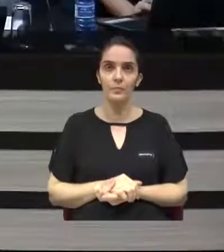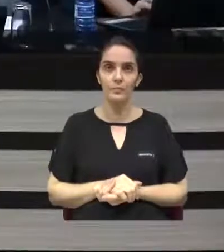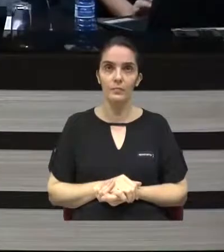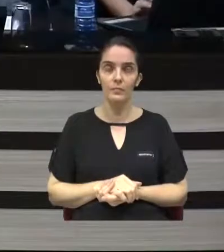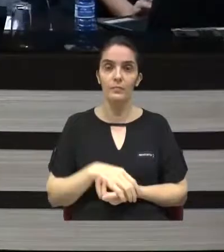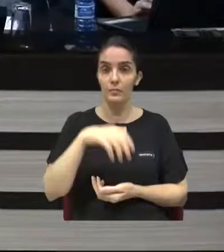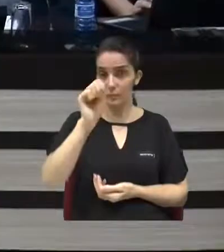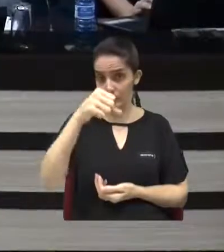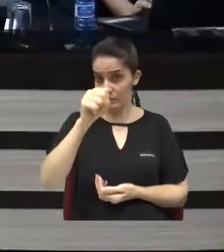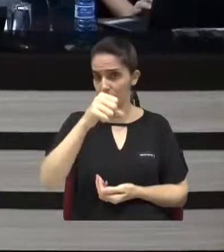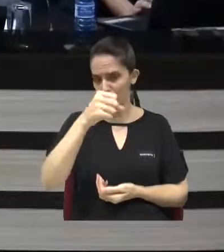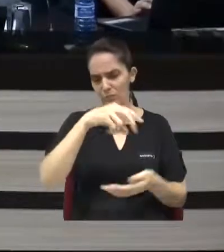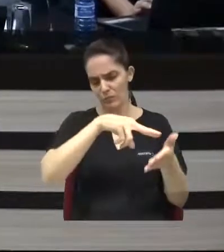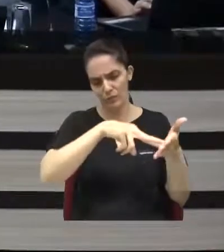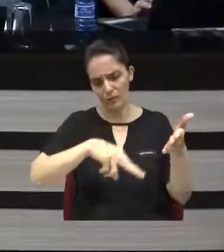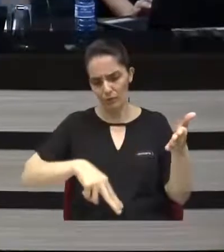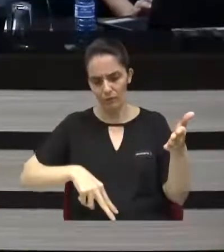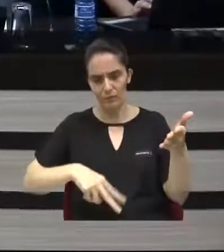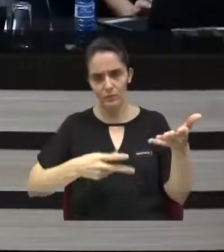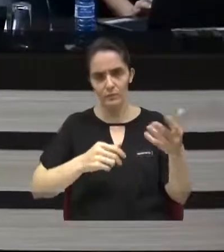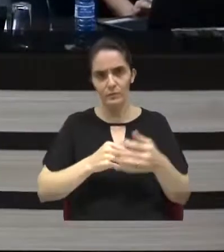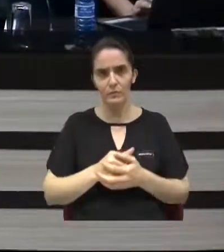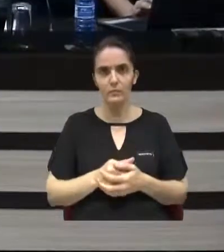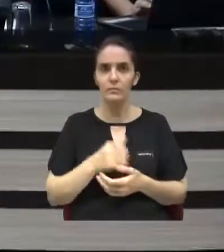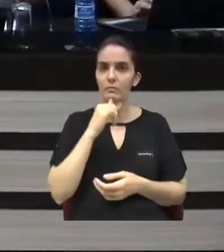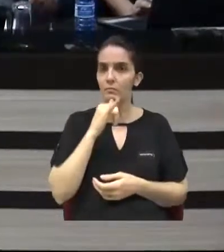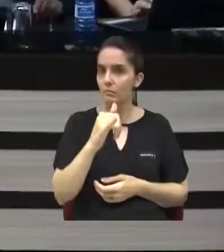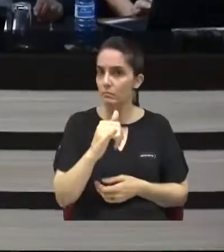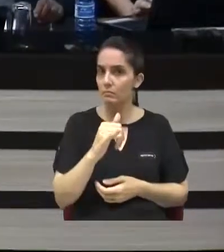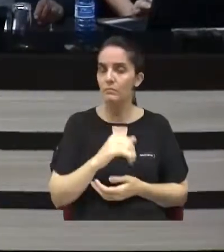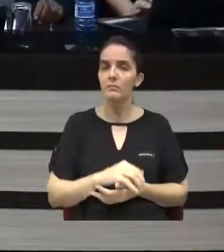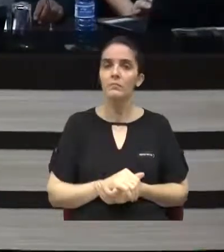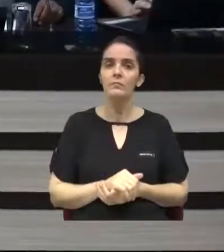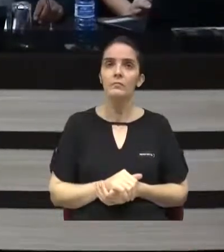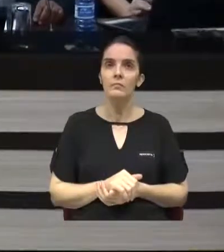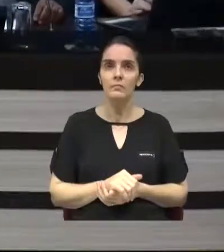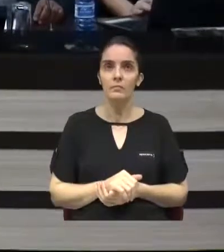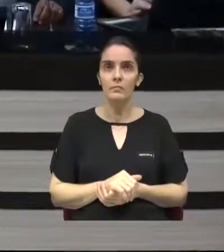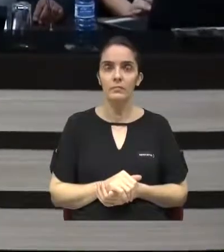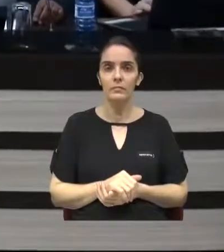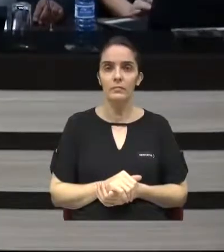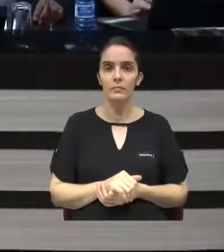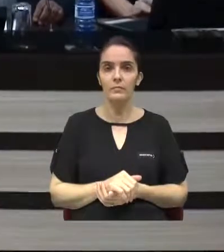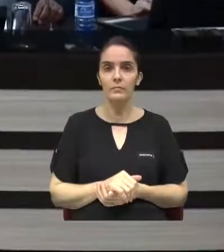Nós vamos ler a denúncia menos os